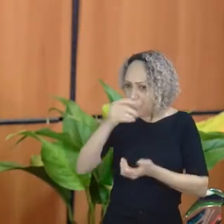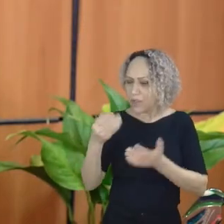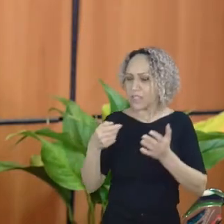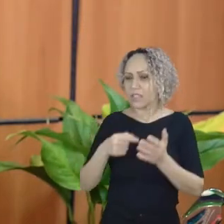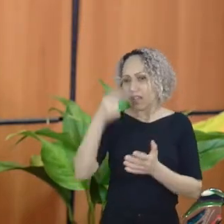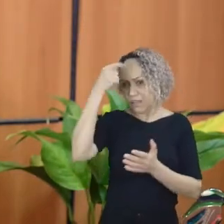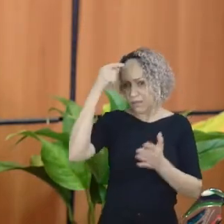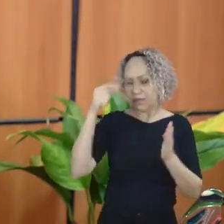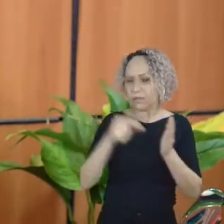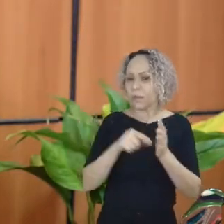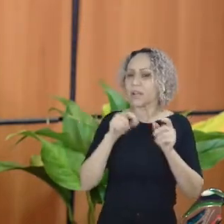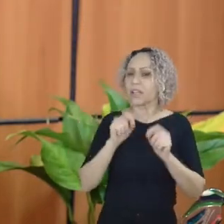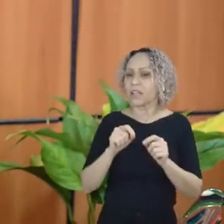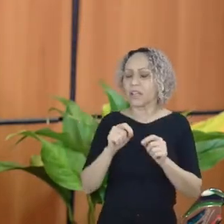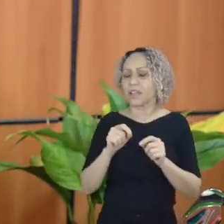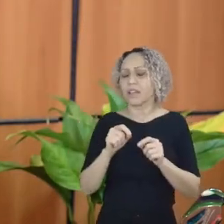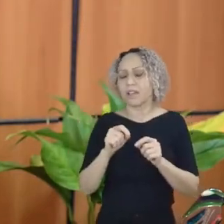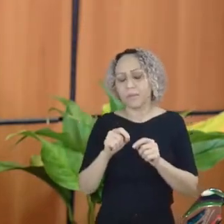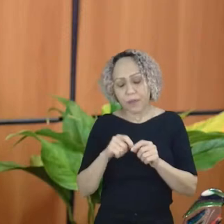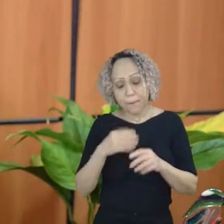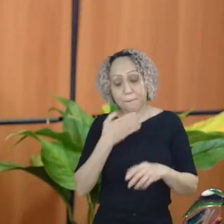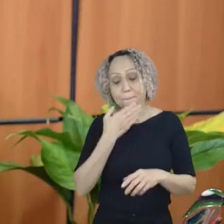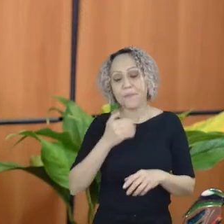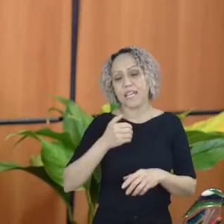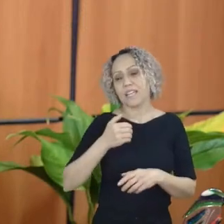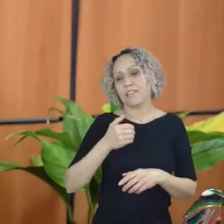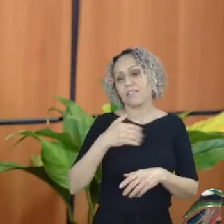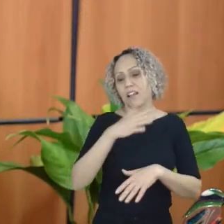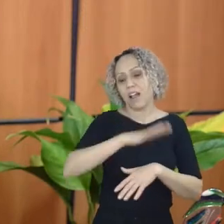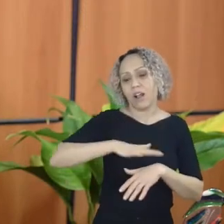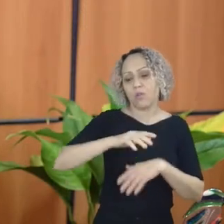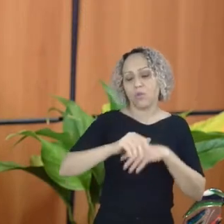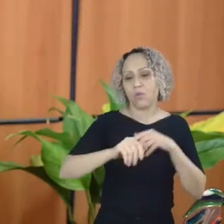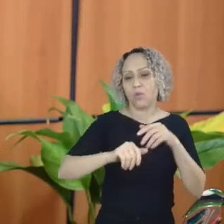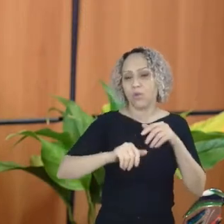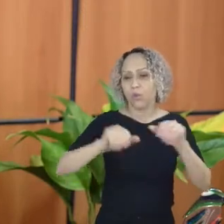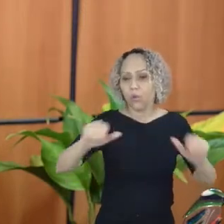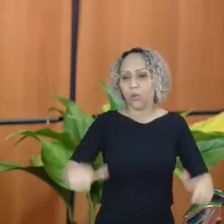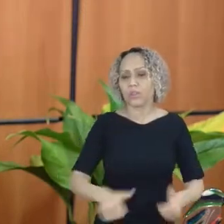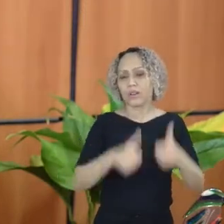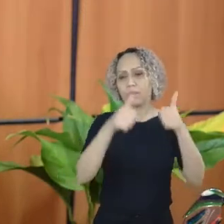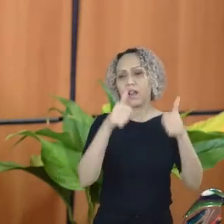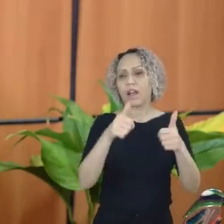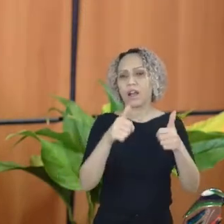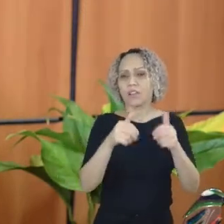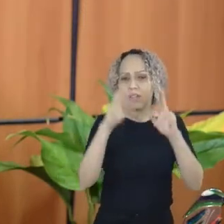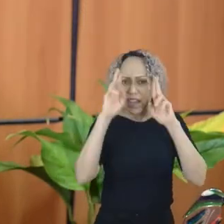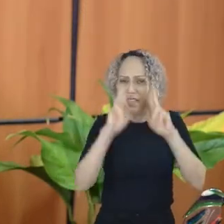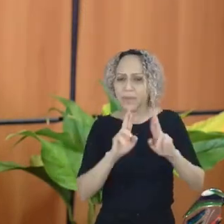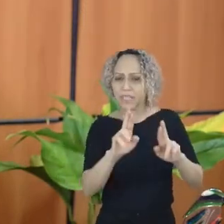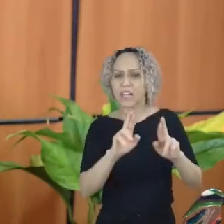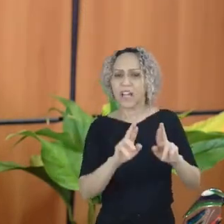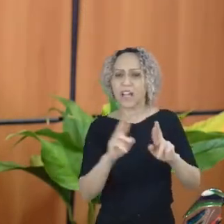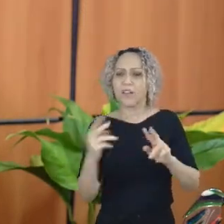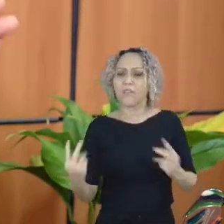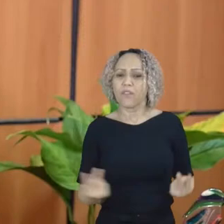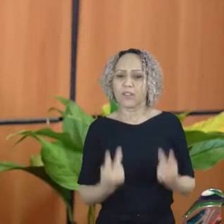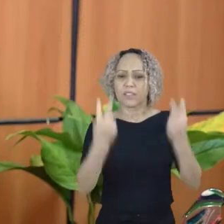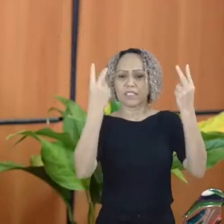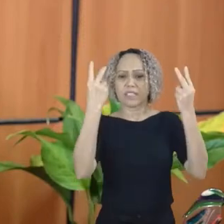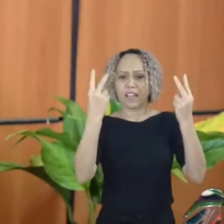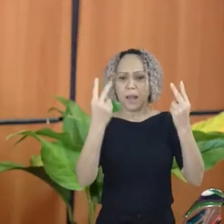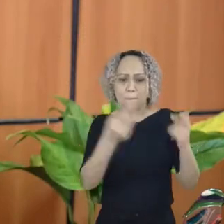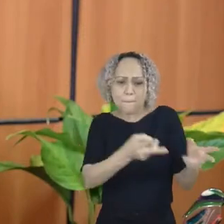a gente sempre se preocupe com a qualidade do trabalho, respeitar, valorizar, enxergar que o papel de